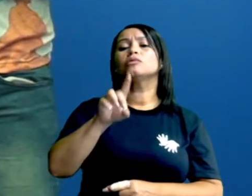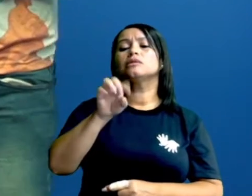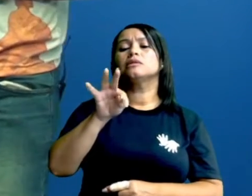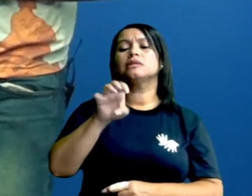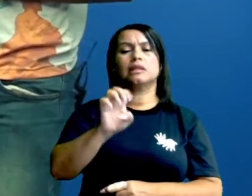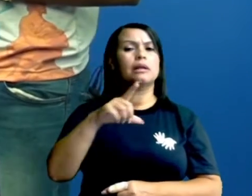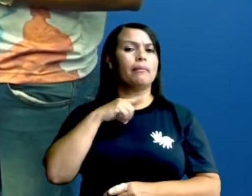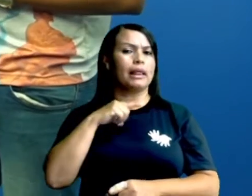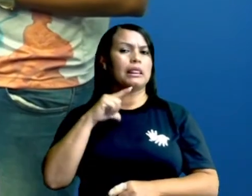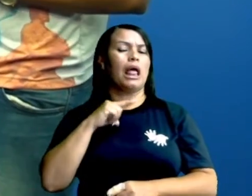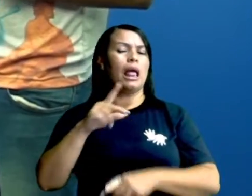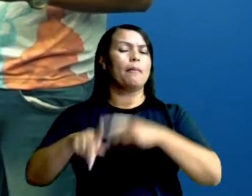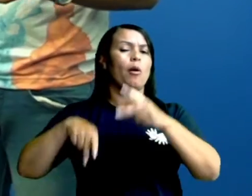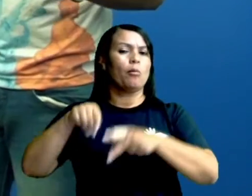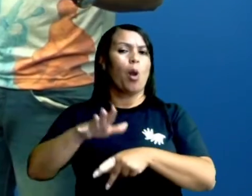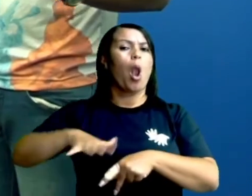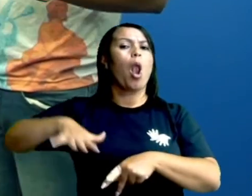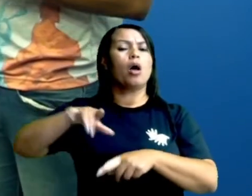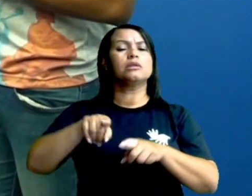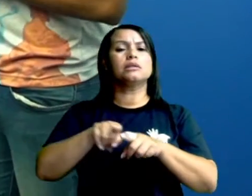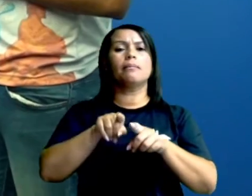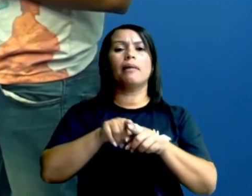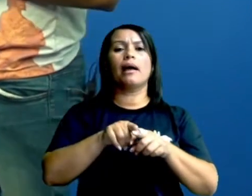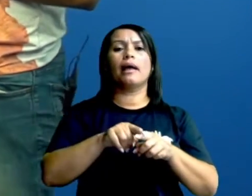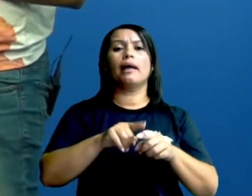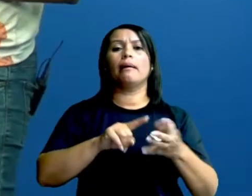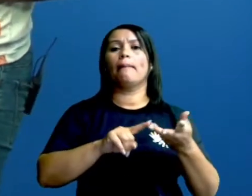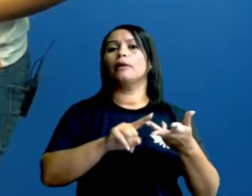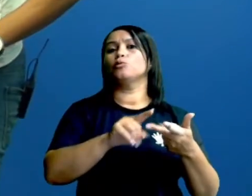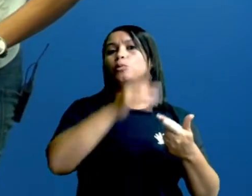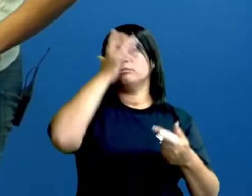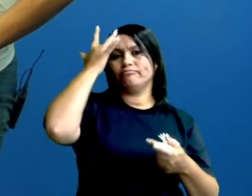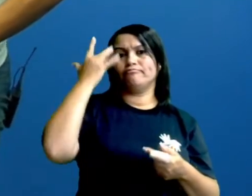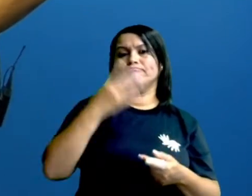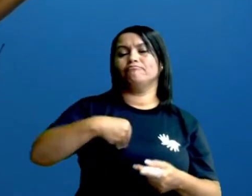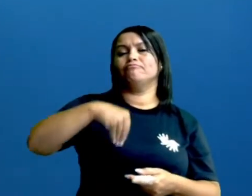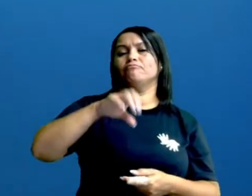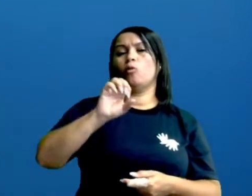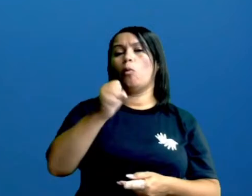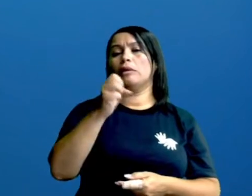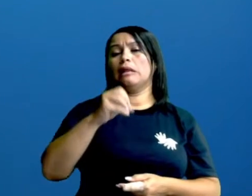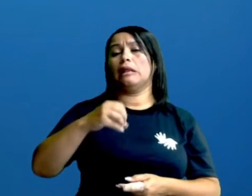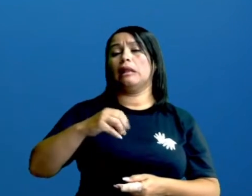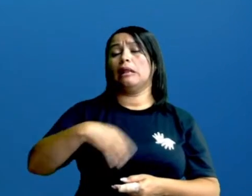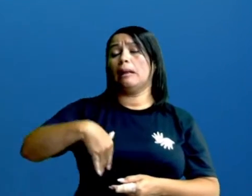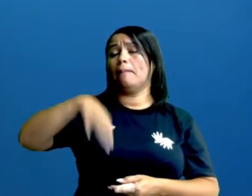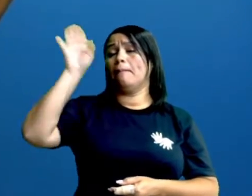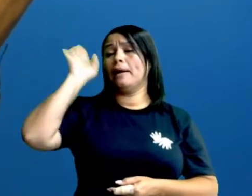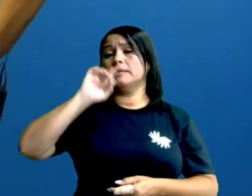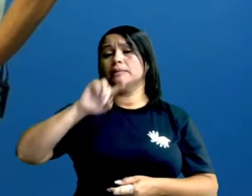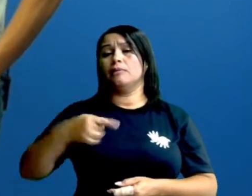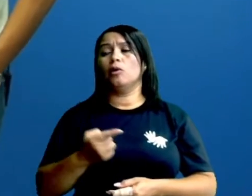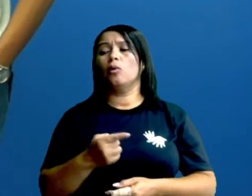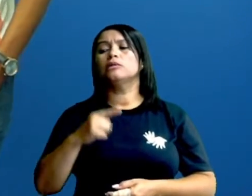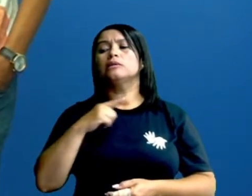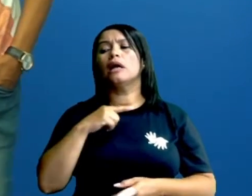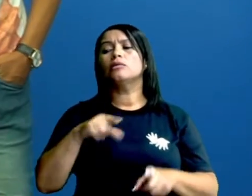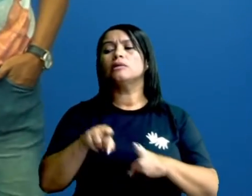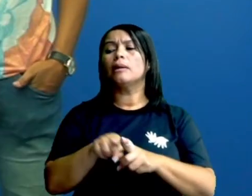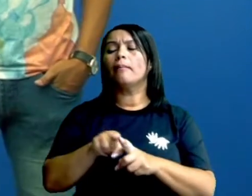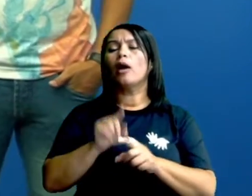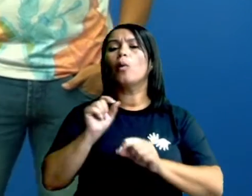populosa também nesse caso, tá? Como eu falei, com mais de 80 milhões de pessoas. Conta com as principais redes de